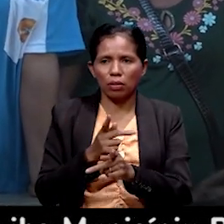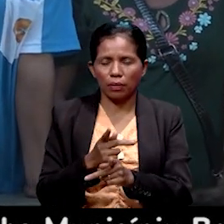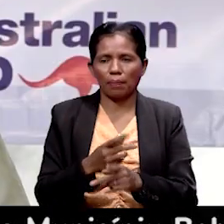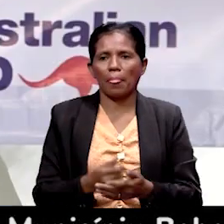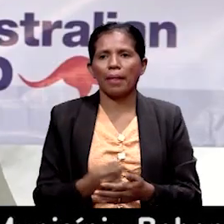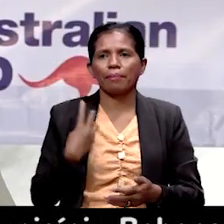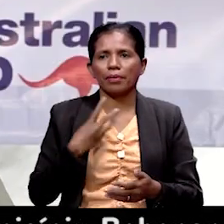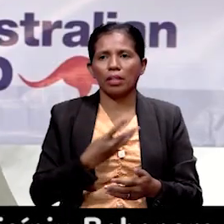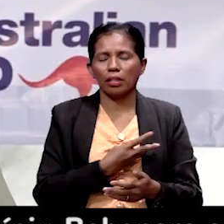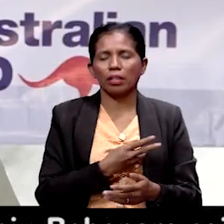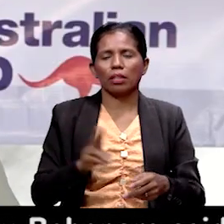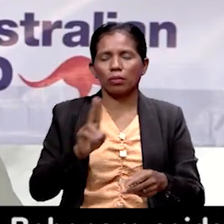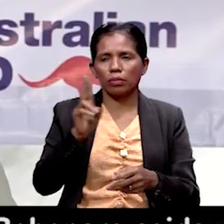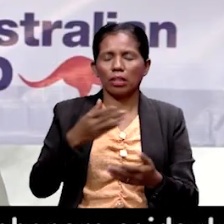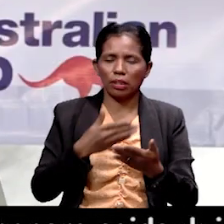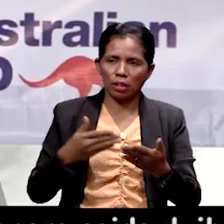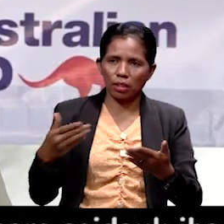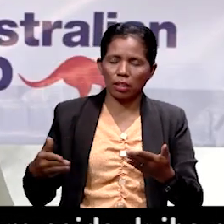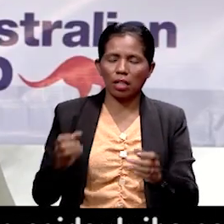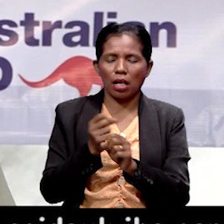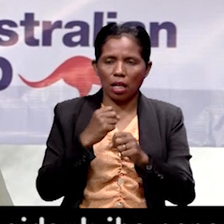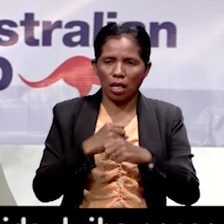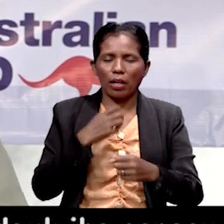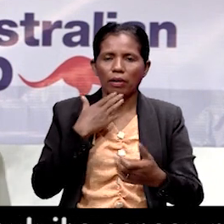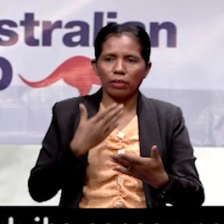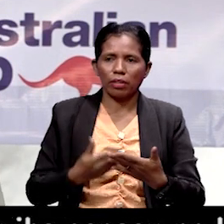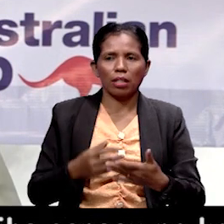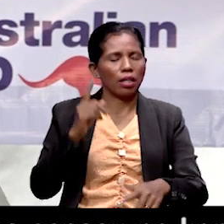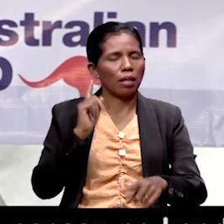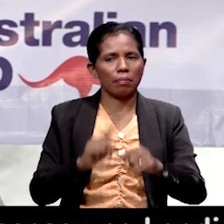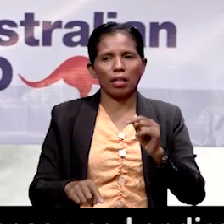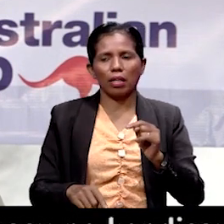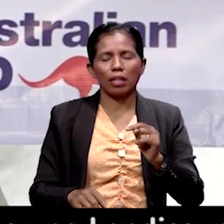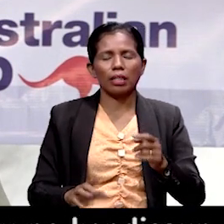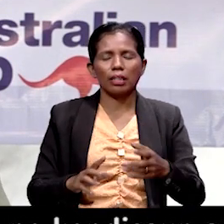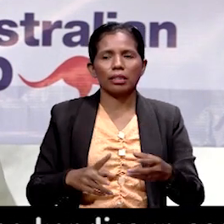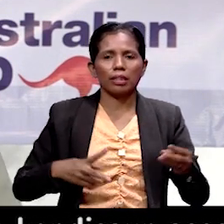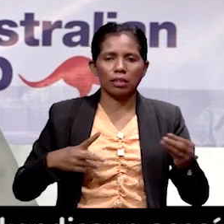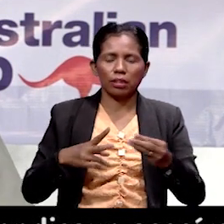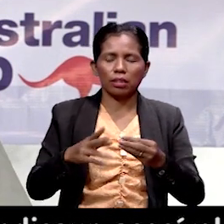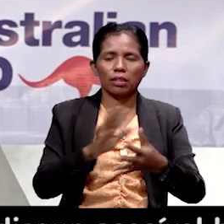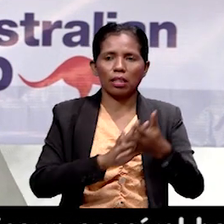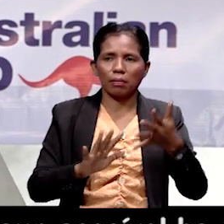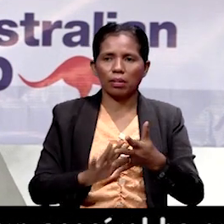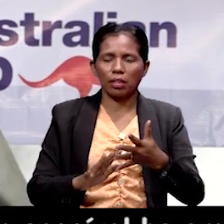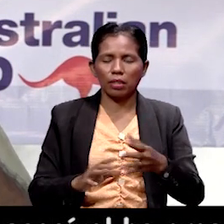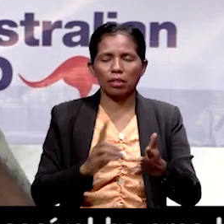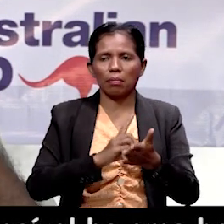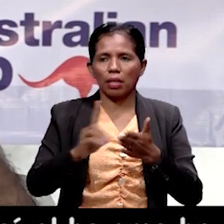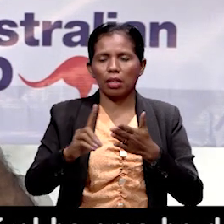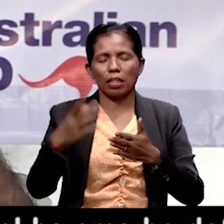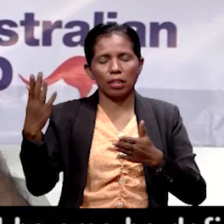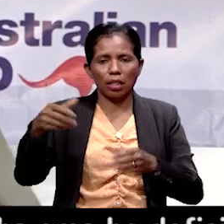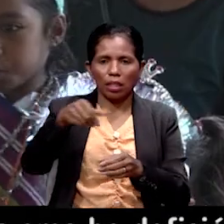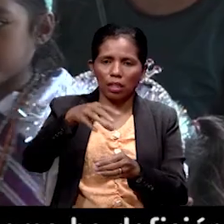manda facilidade, Sira, dia ne, haunia. La bela falou sira inaugura tia, liu te sumana ida, torneira